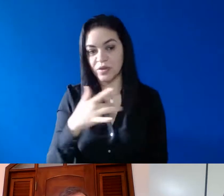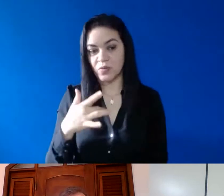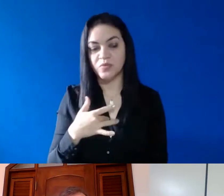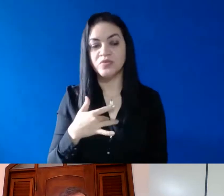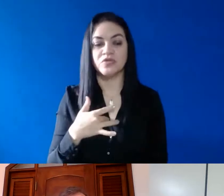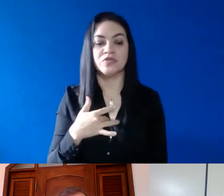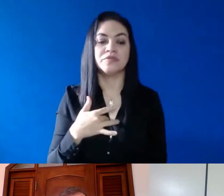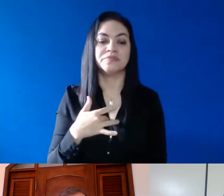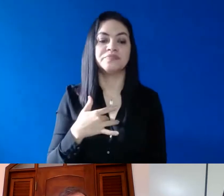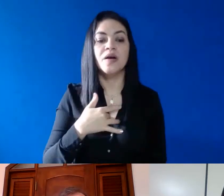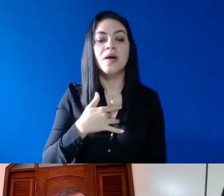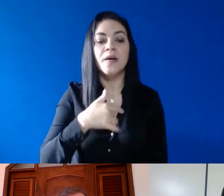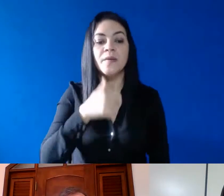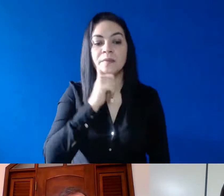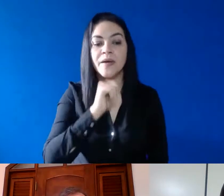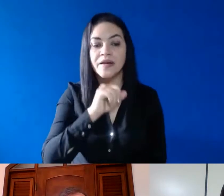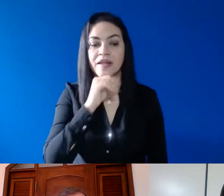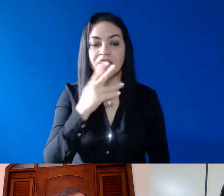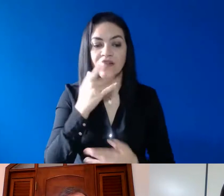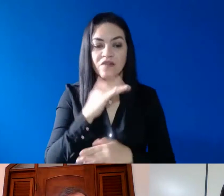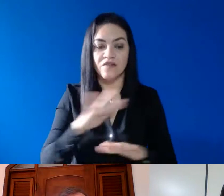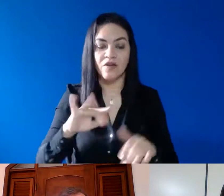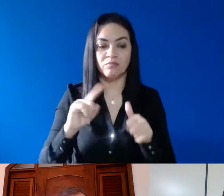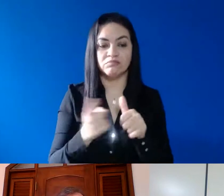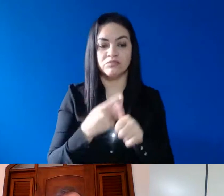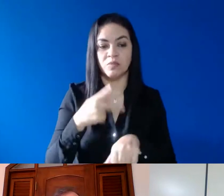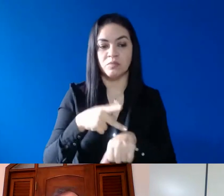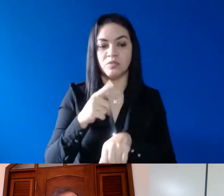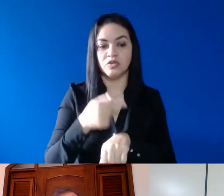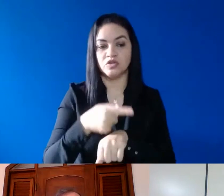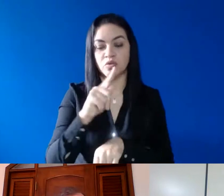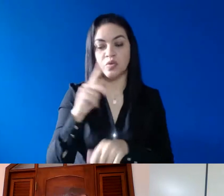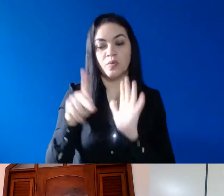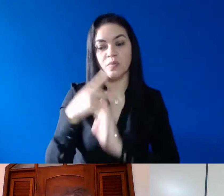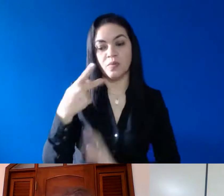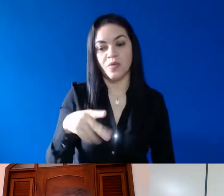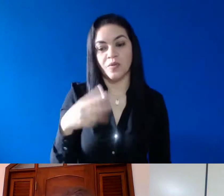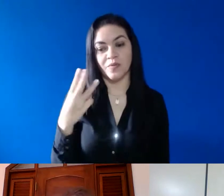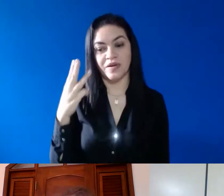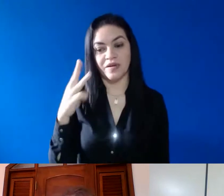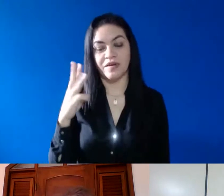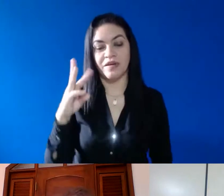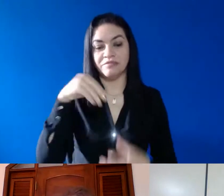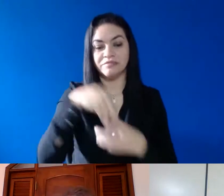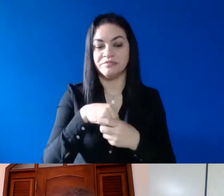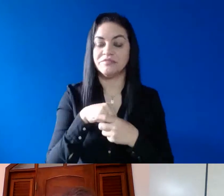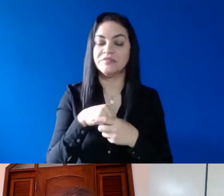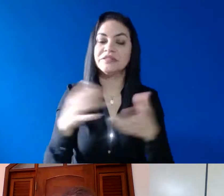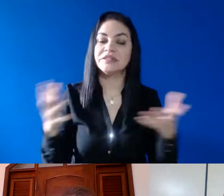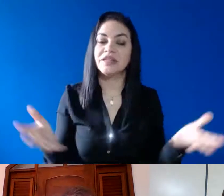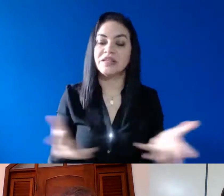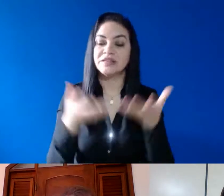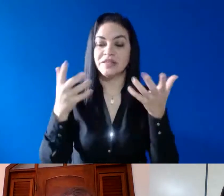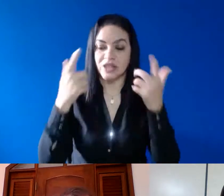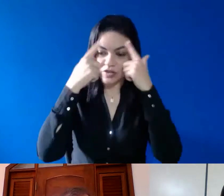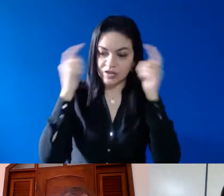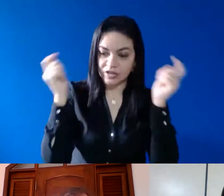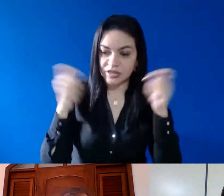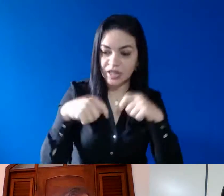primeira pós-graduação da Escola de Saúde Pública do Maranhão, enquadra-se na iniciativa de